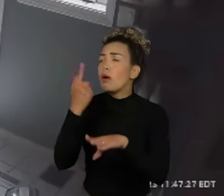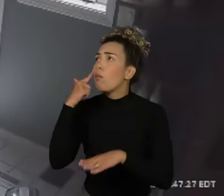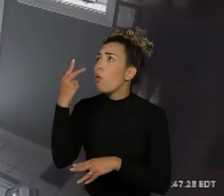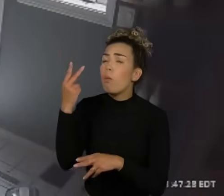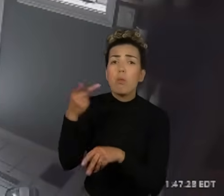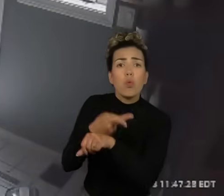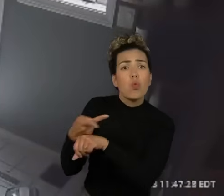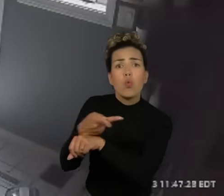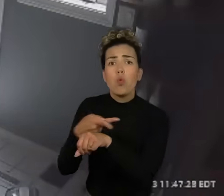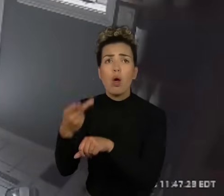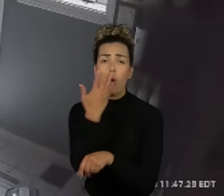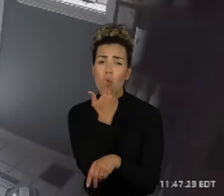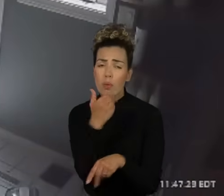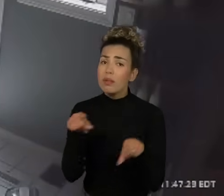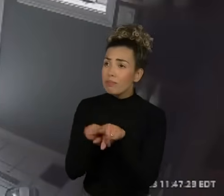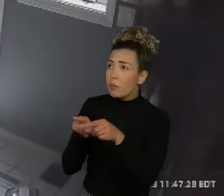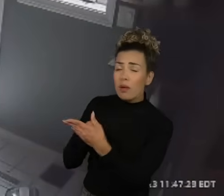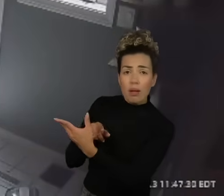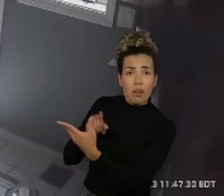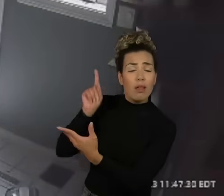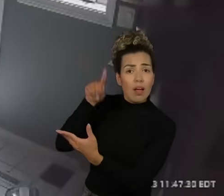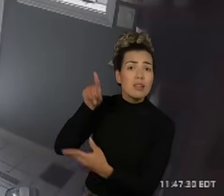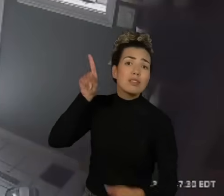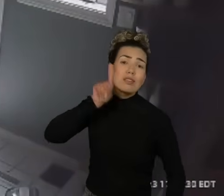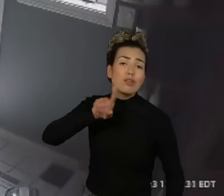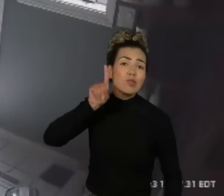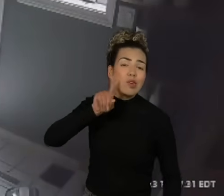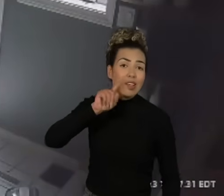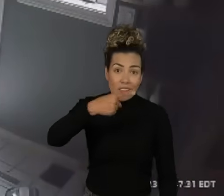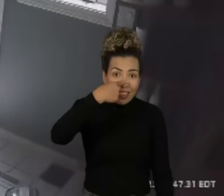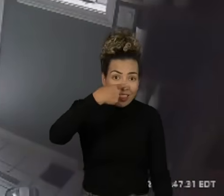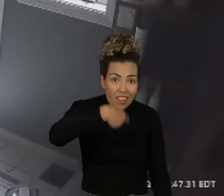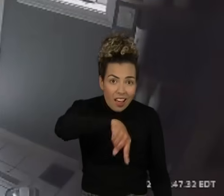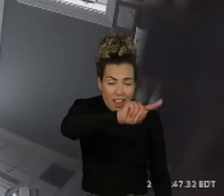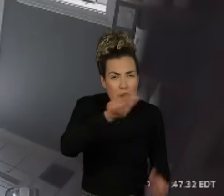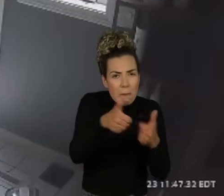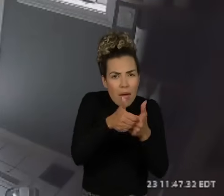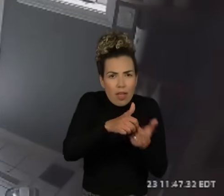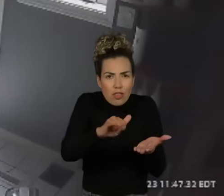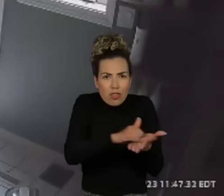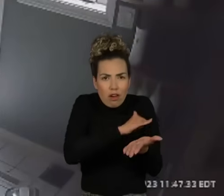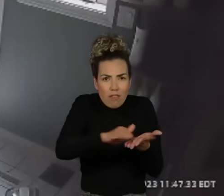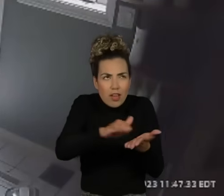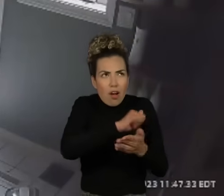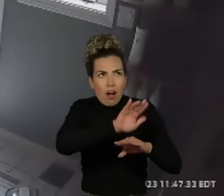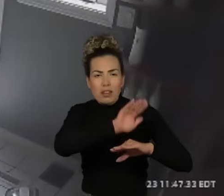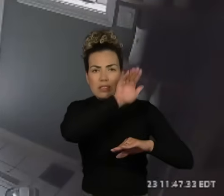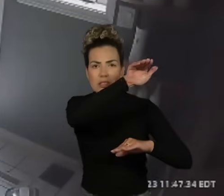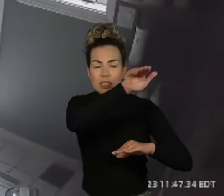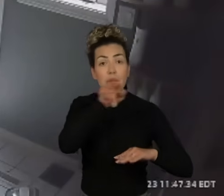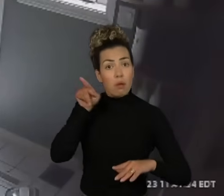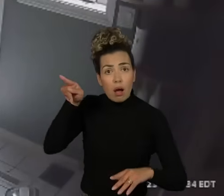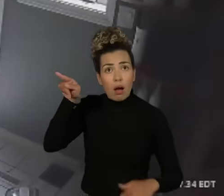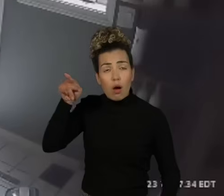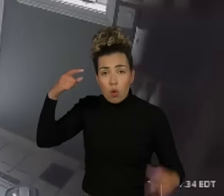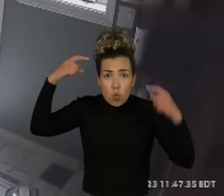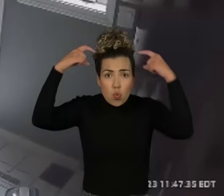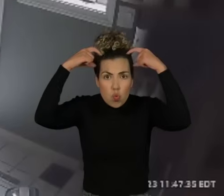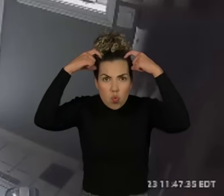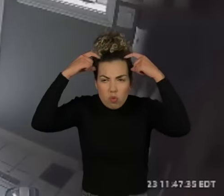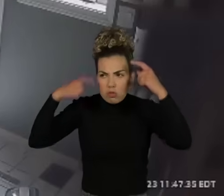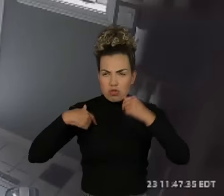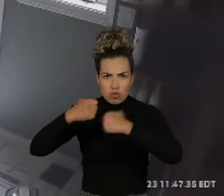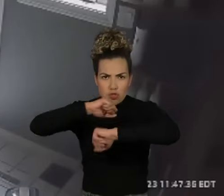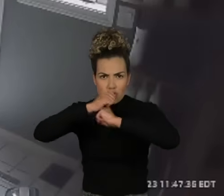norte-americana no nordeste dos Estados Unidos, acima da região de Nova York, e consegue abrir o freezer e tirar uma